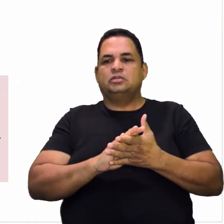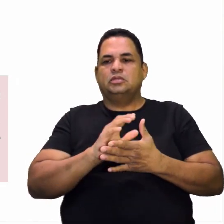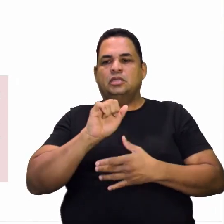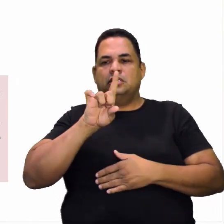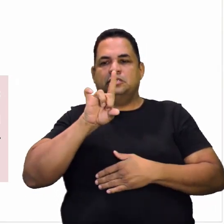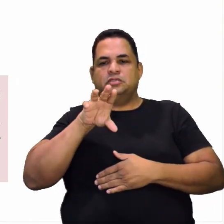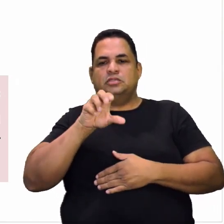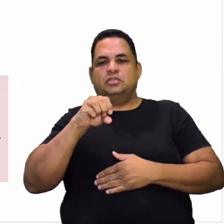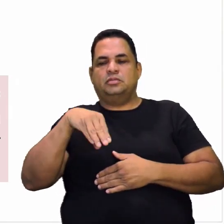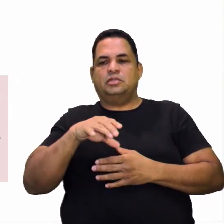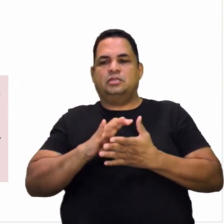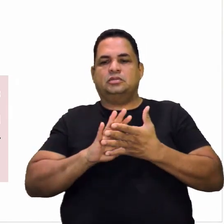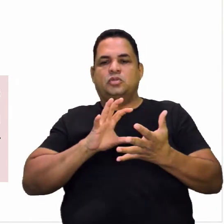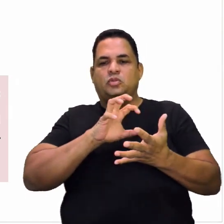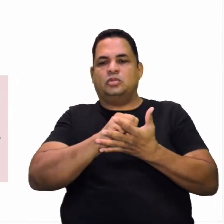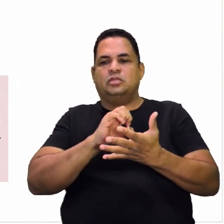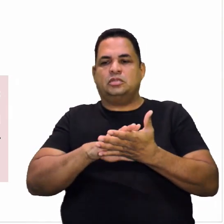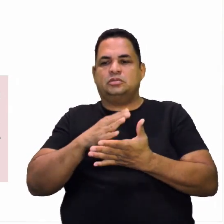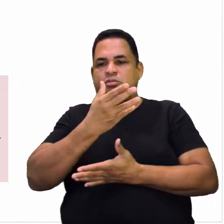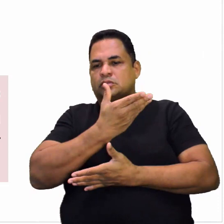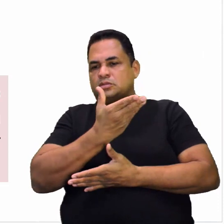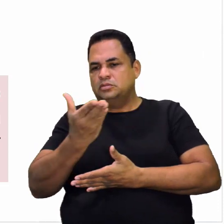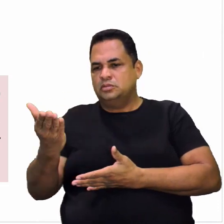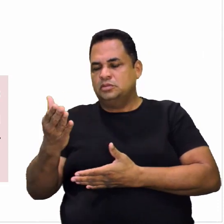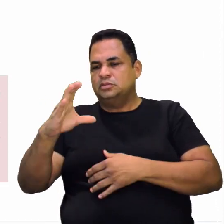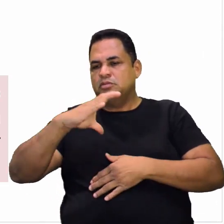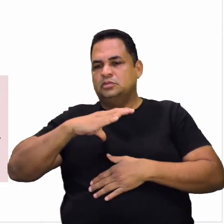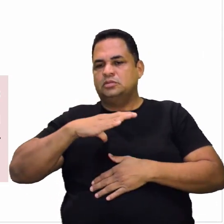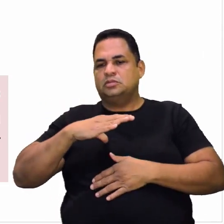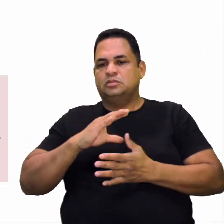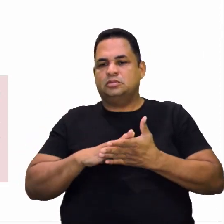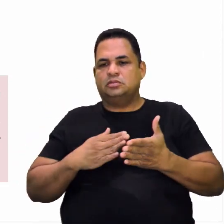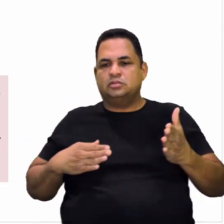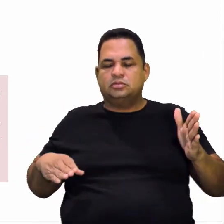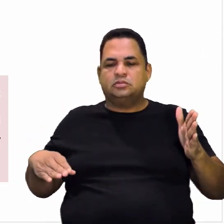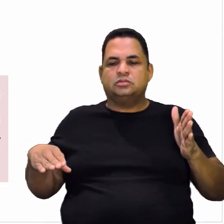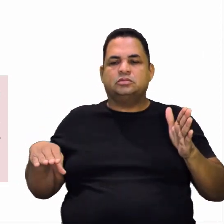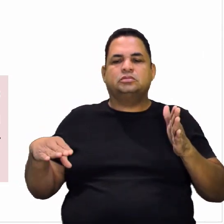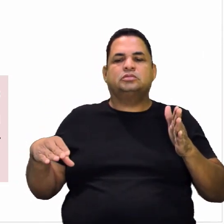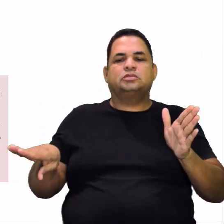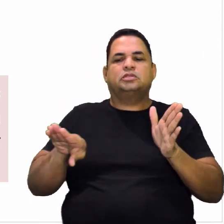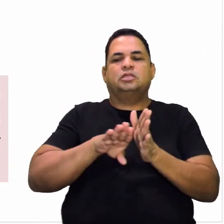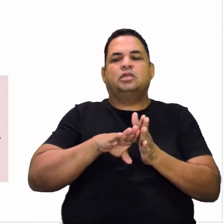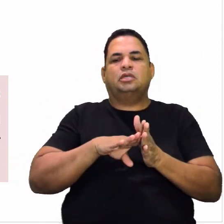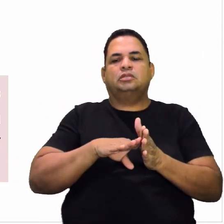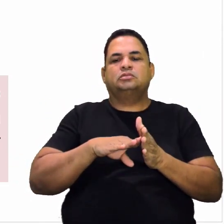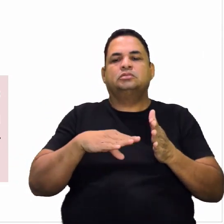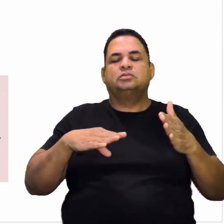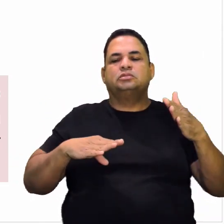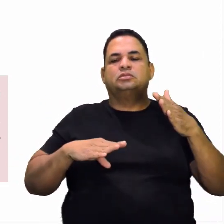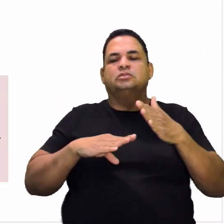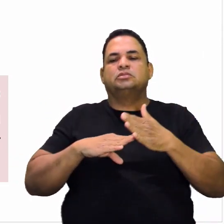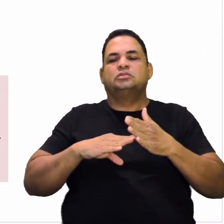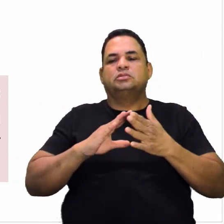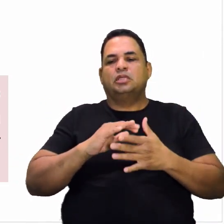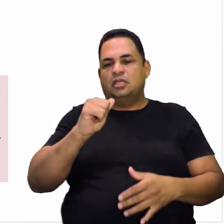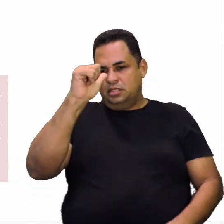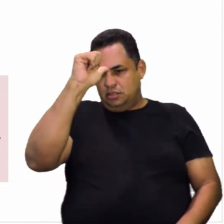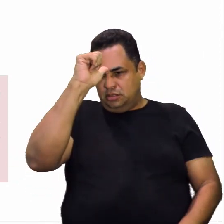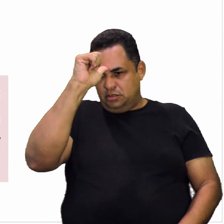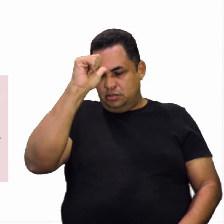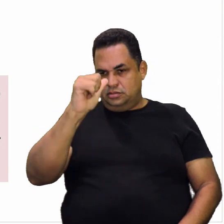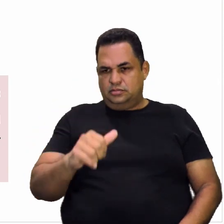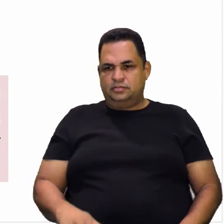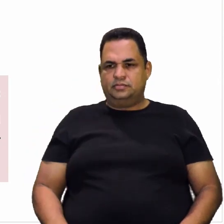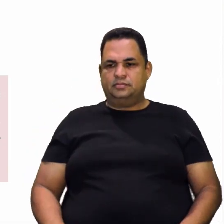Egito, a Mesopotâmia, a Síria, a Pérsia e vai chegar até a Índia. E olha que os gregos já